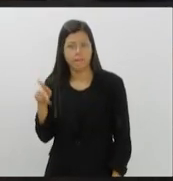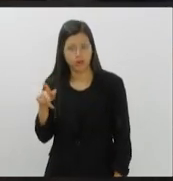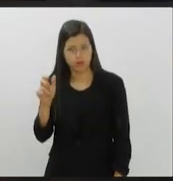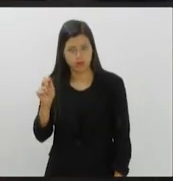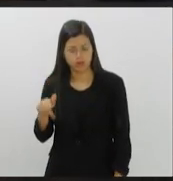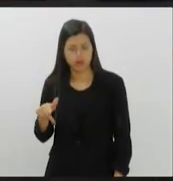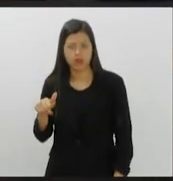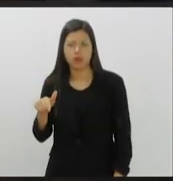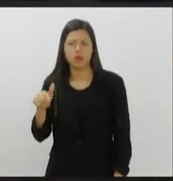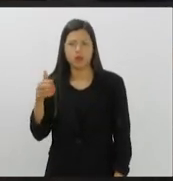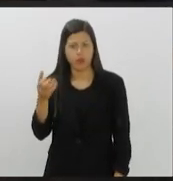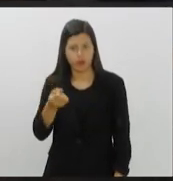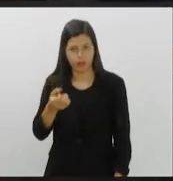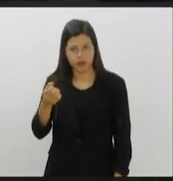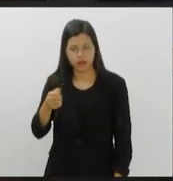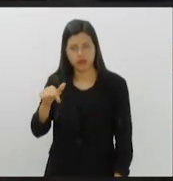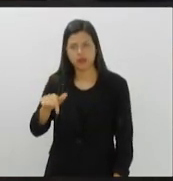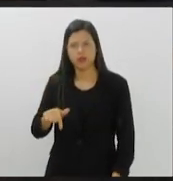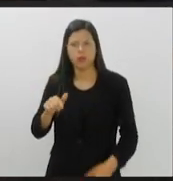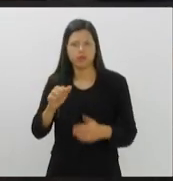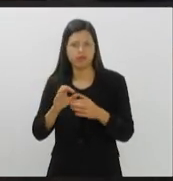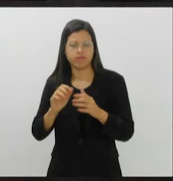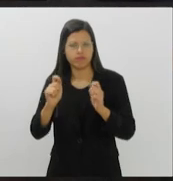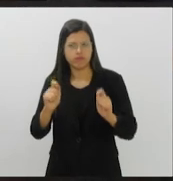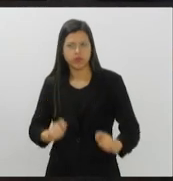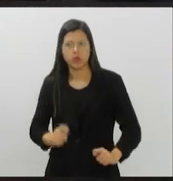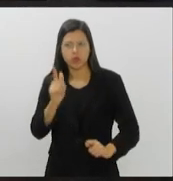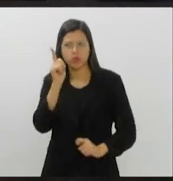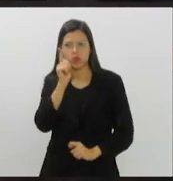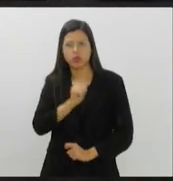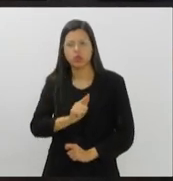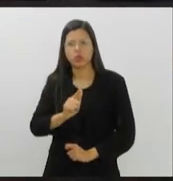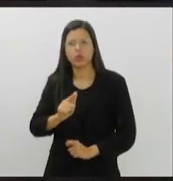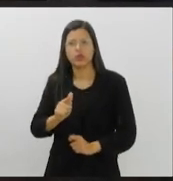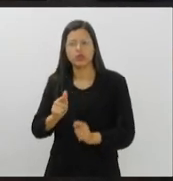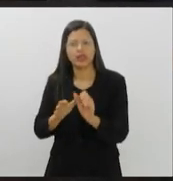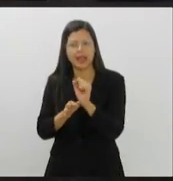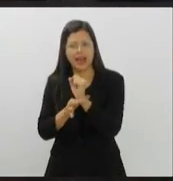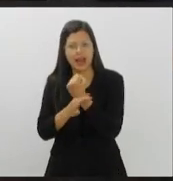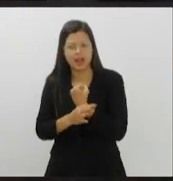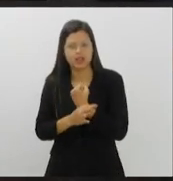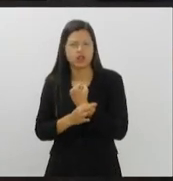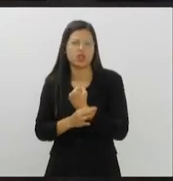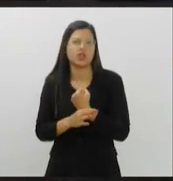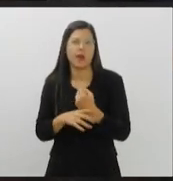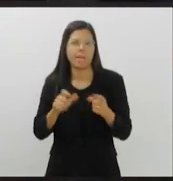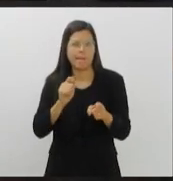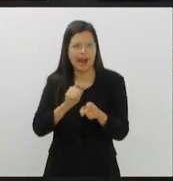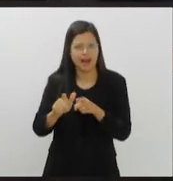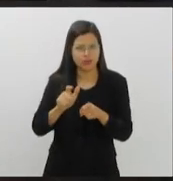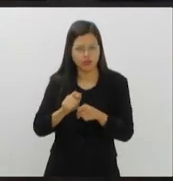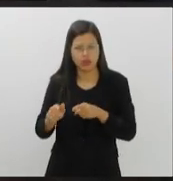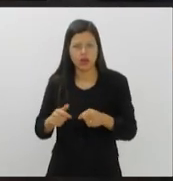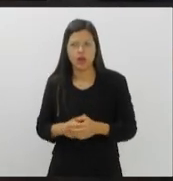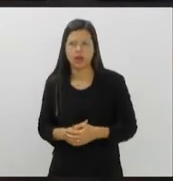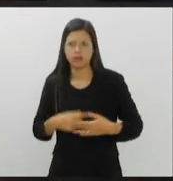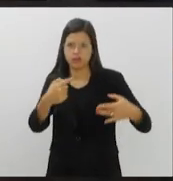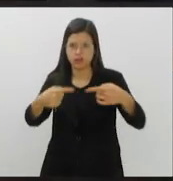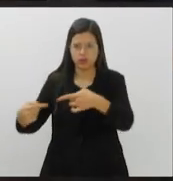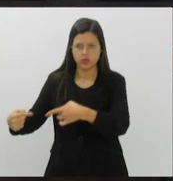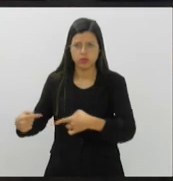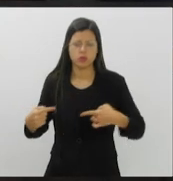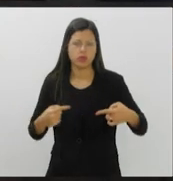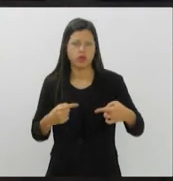a possibilidade de oferecer a consignação em folha como garantia locatícia. Em discussão, não havendo quem